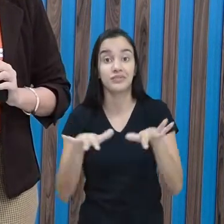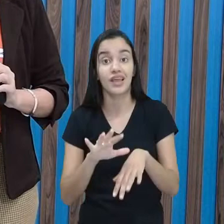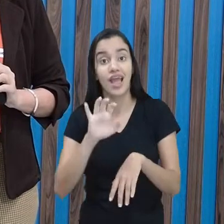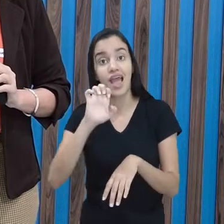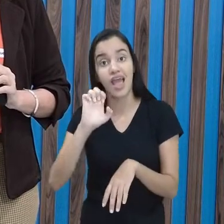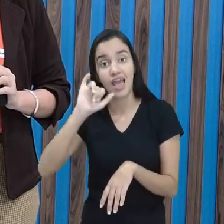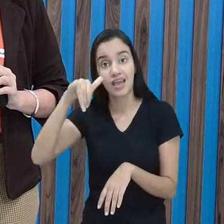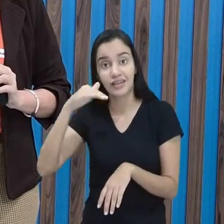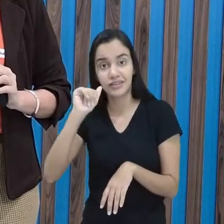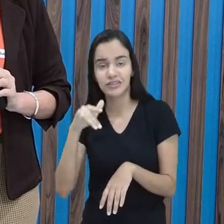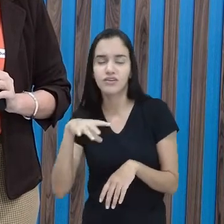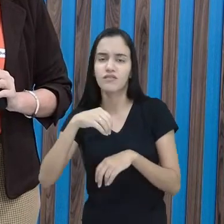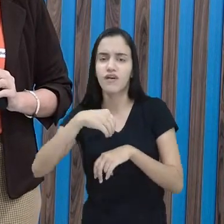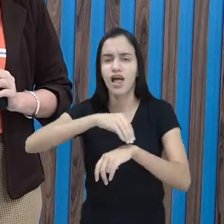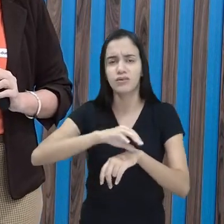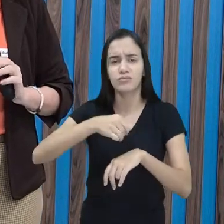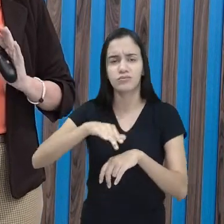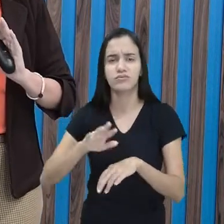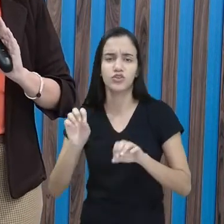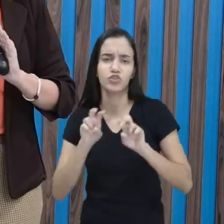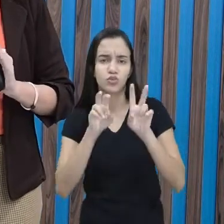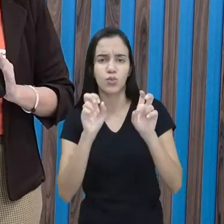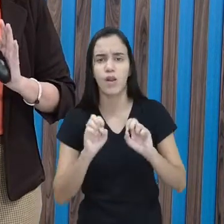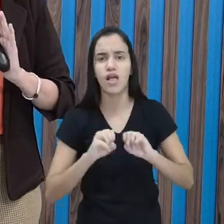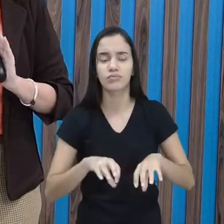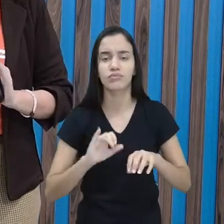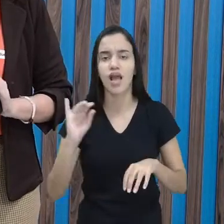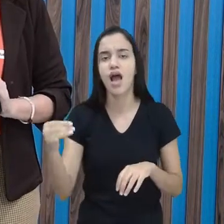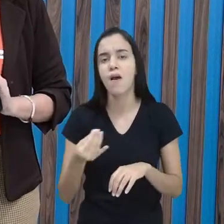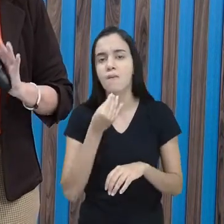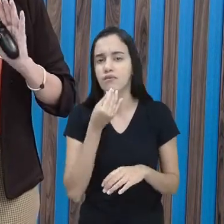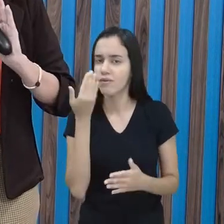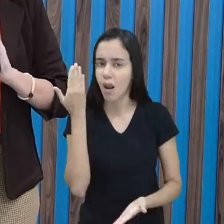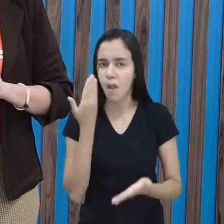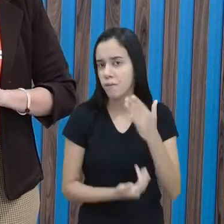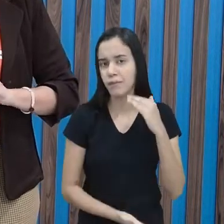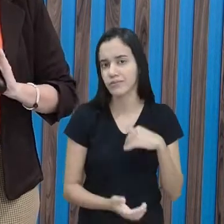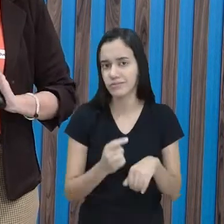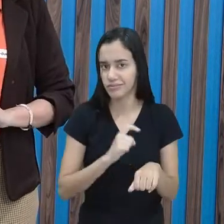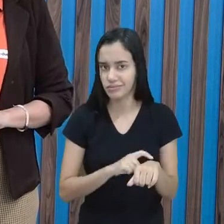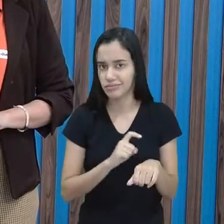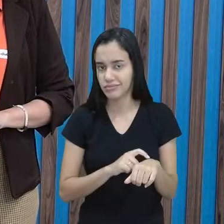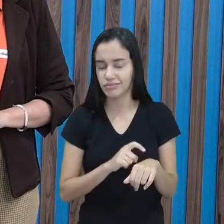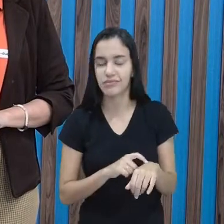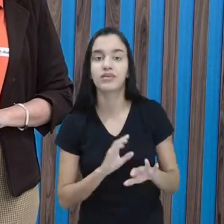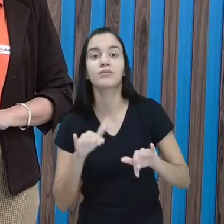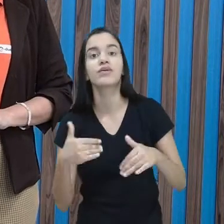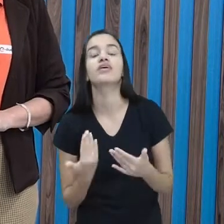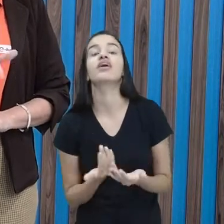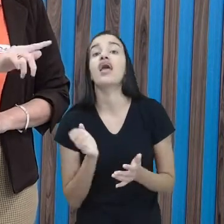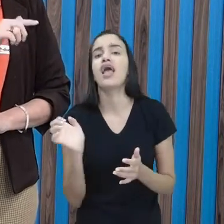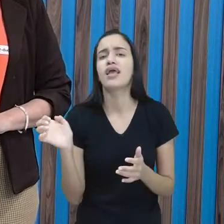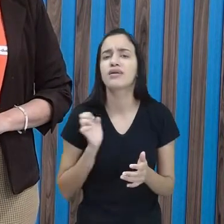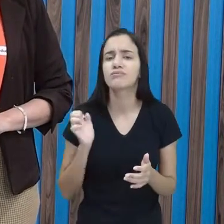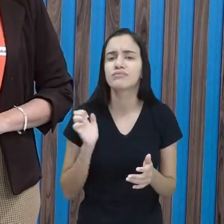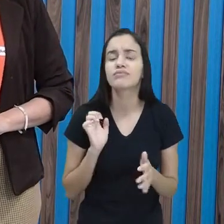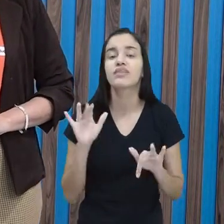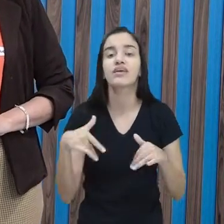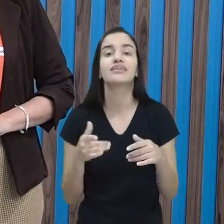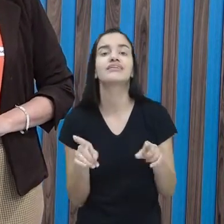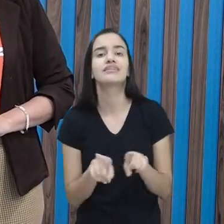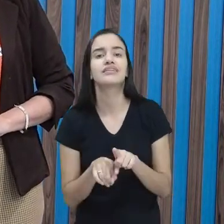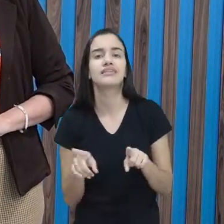dica legal, gente, sobre educação. Aproveita, não perde tempo, é uma riqueza esse canal, tá? Você também tem